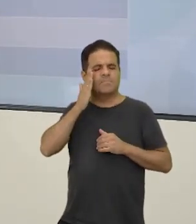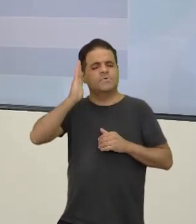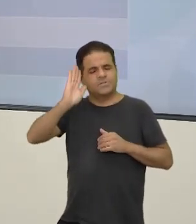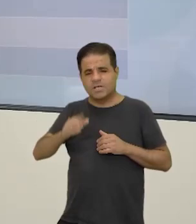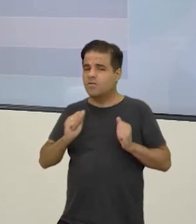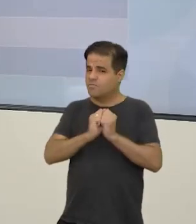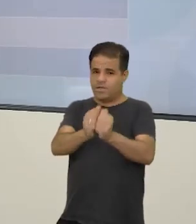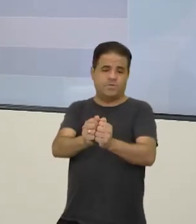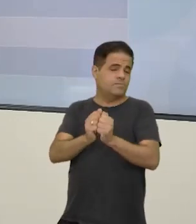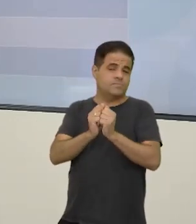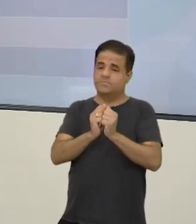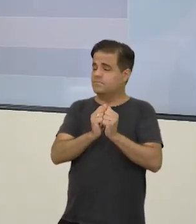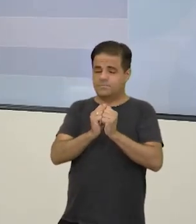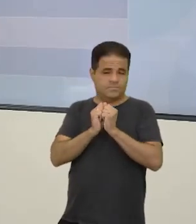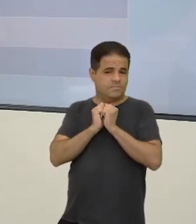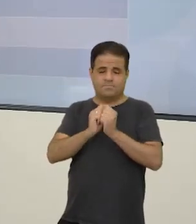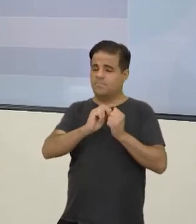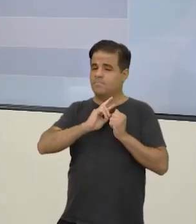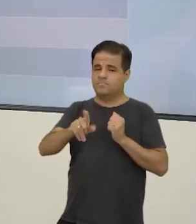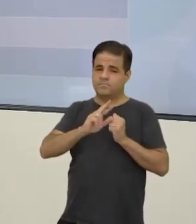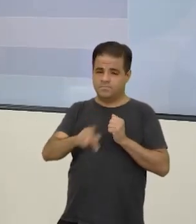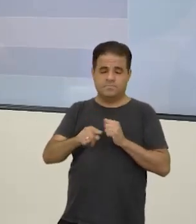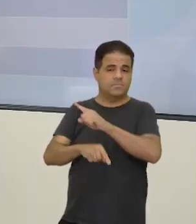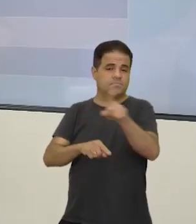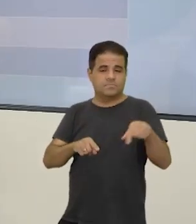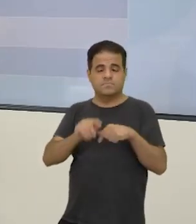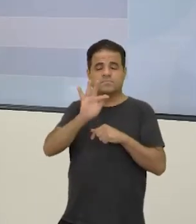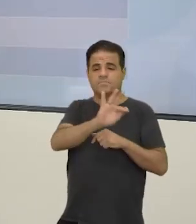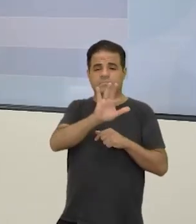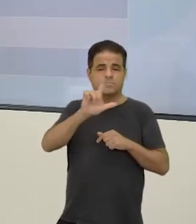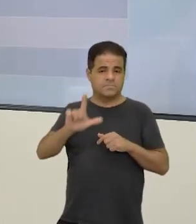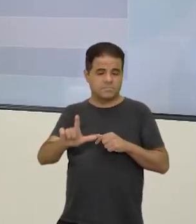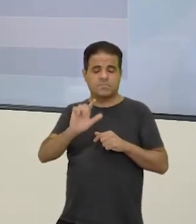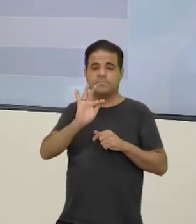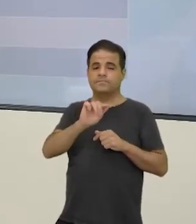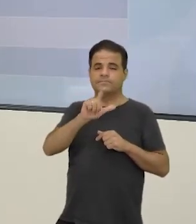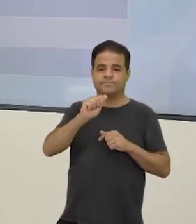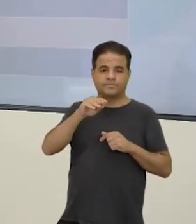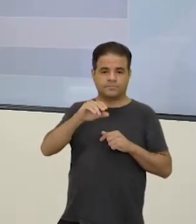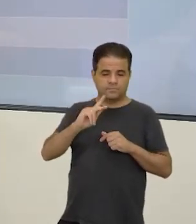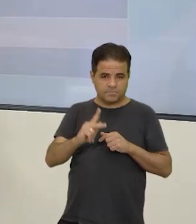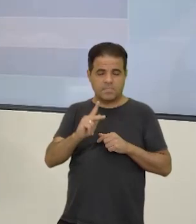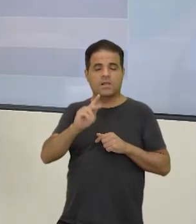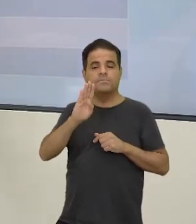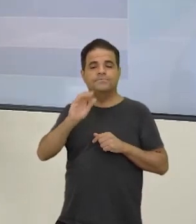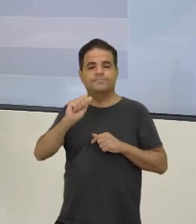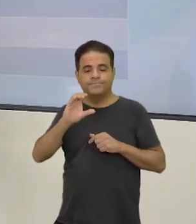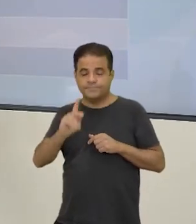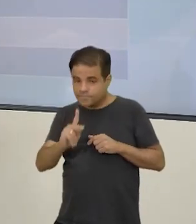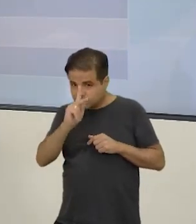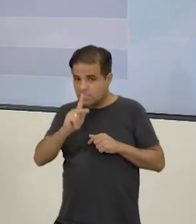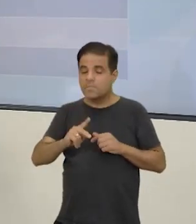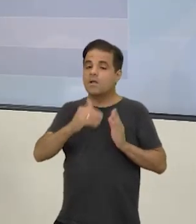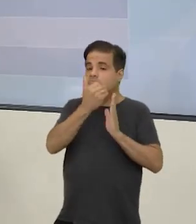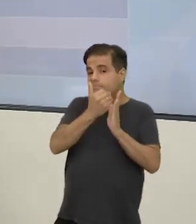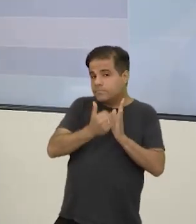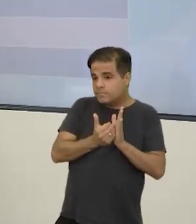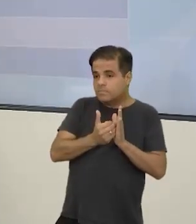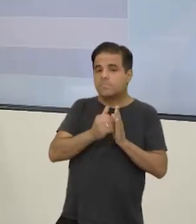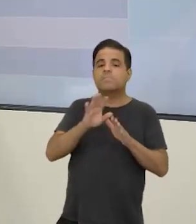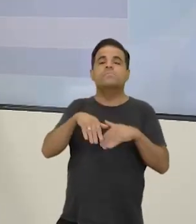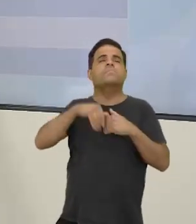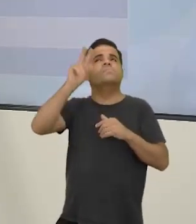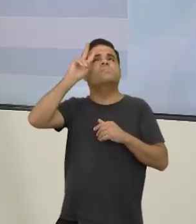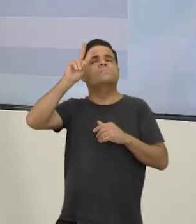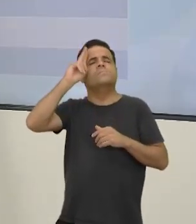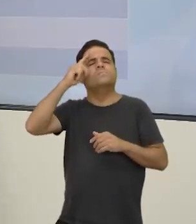vai junto no navio embora. Então, ou seja, é um flashback, mas depois o flashback é cronológico, mas é um flash. O que é um flashback? É uma